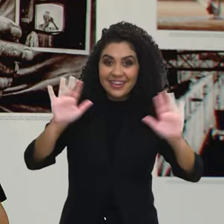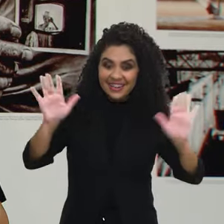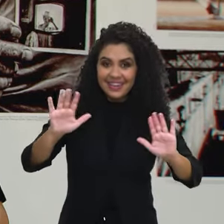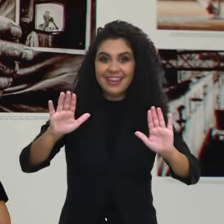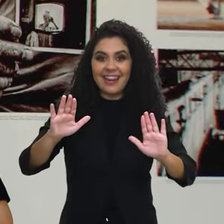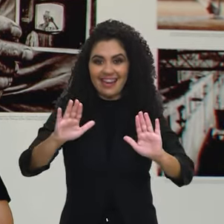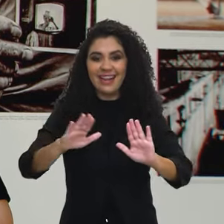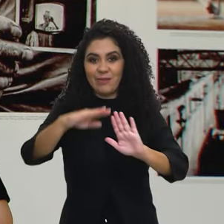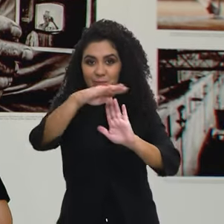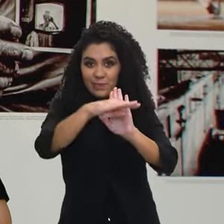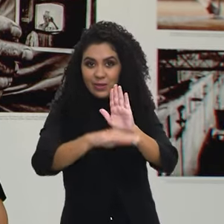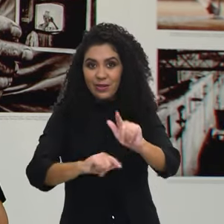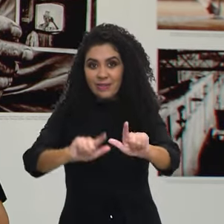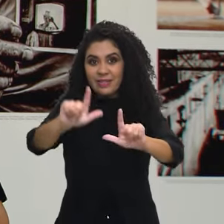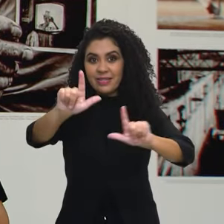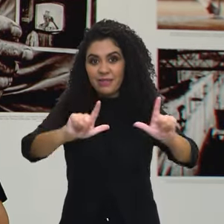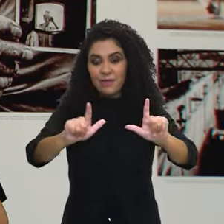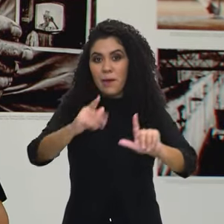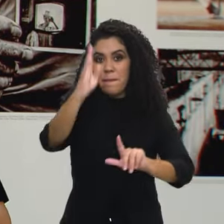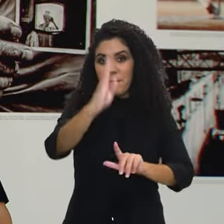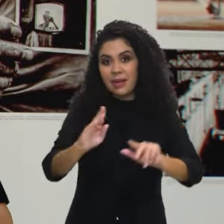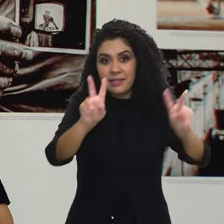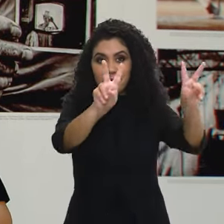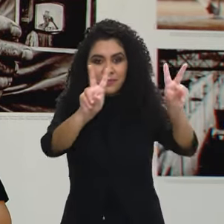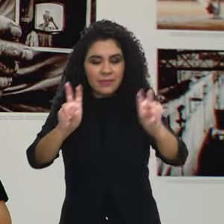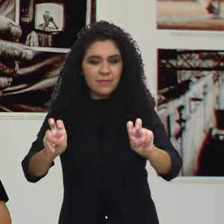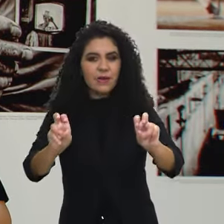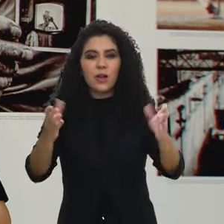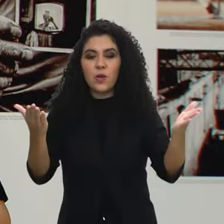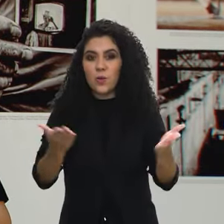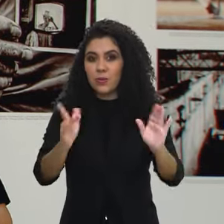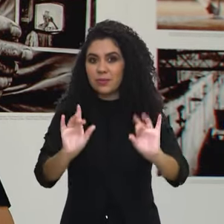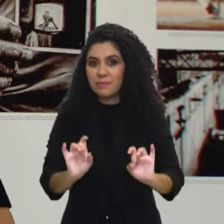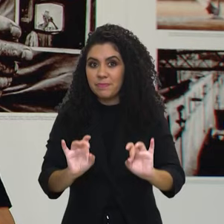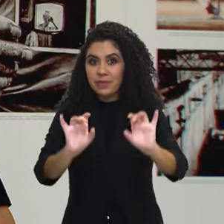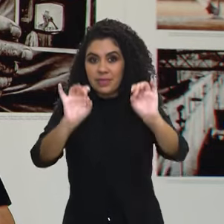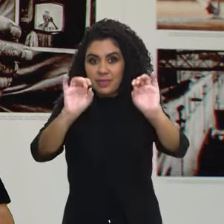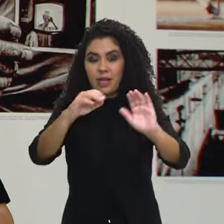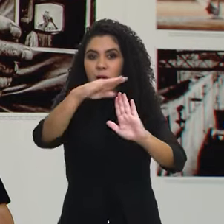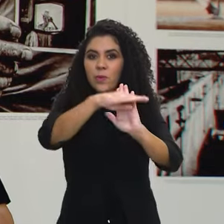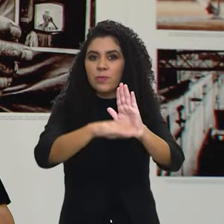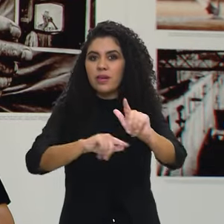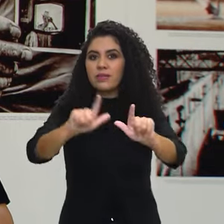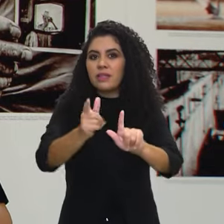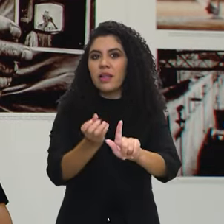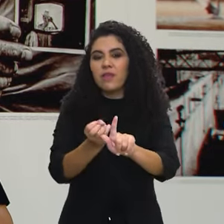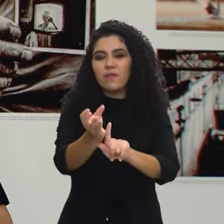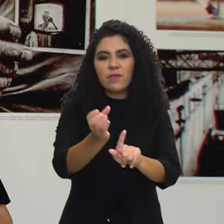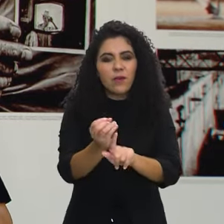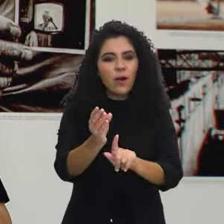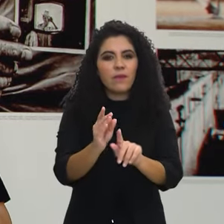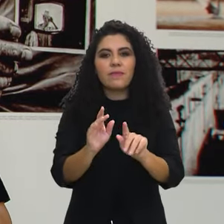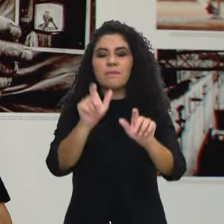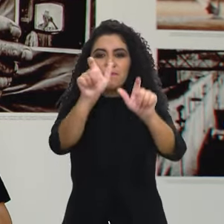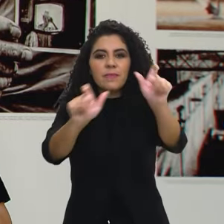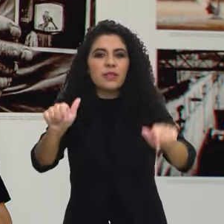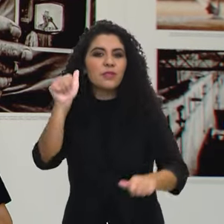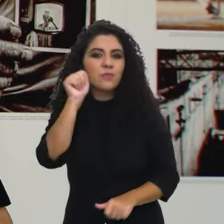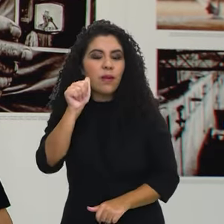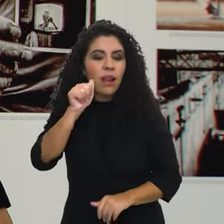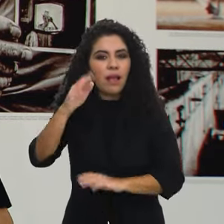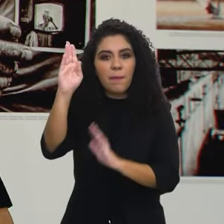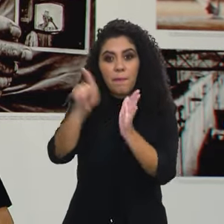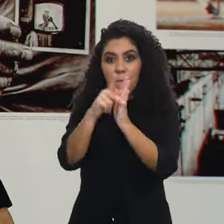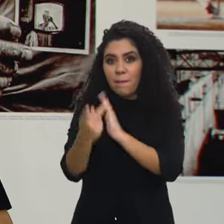Olá Brasil em Pauta no ar e neste mês de março especial aqui no canal gov em homenagem às mulheres brasileiras não poderíamos